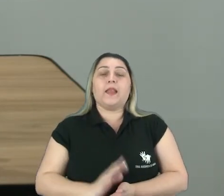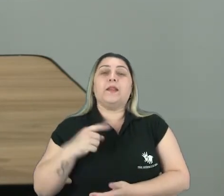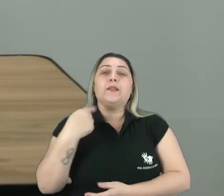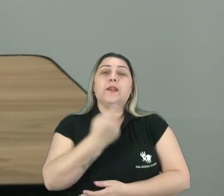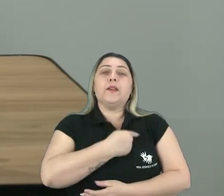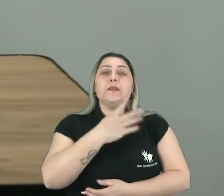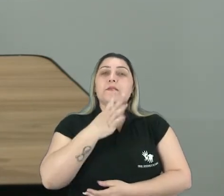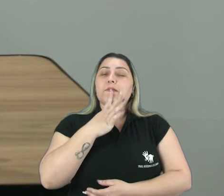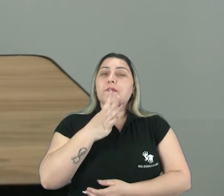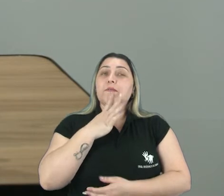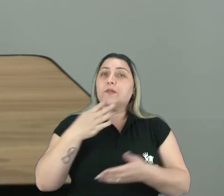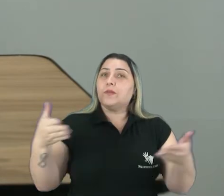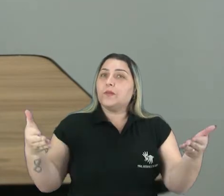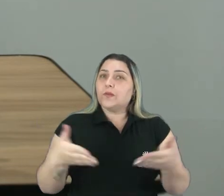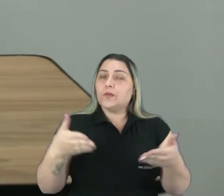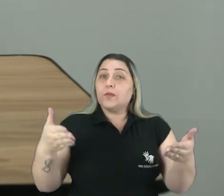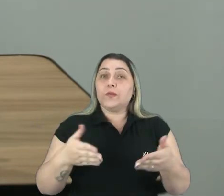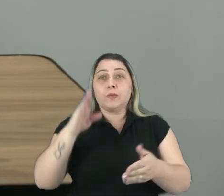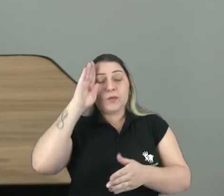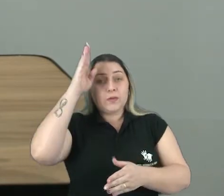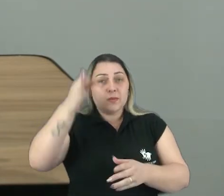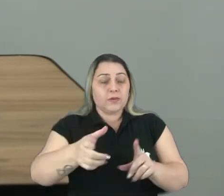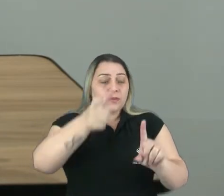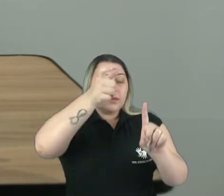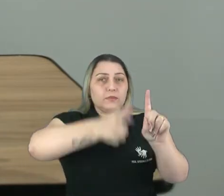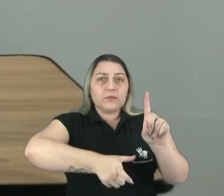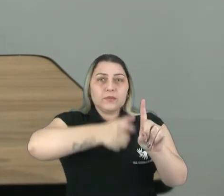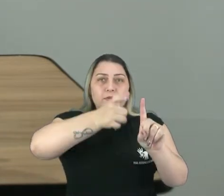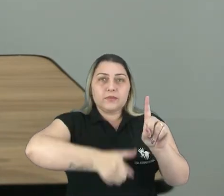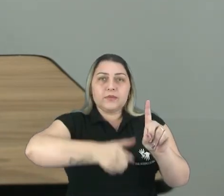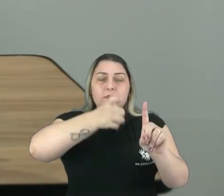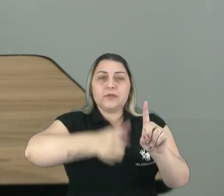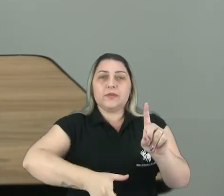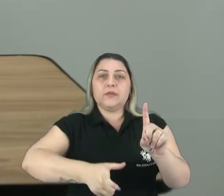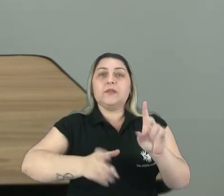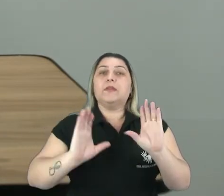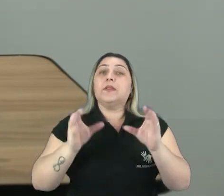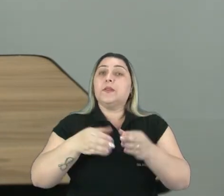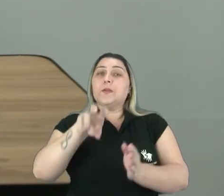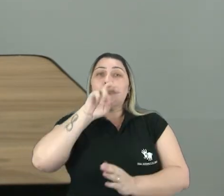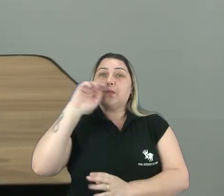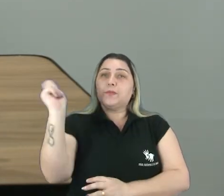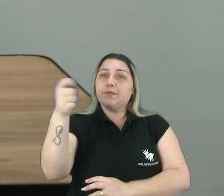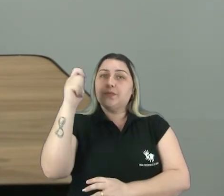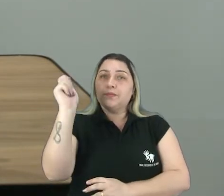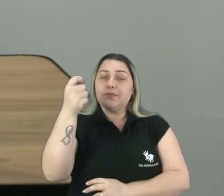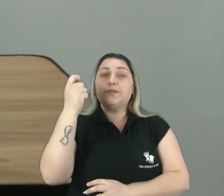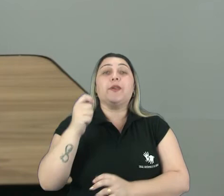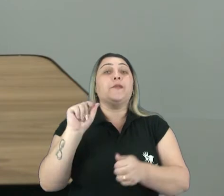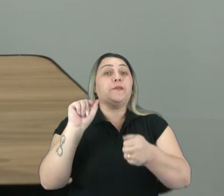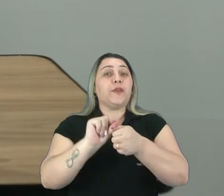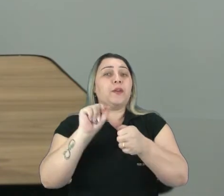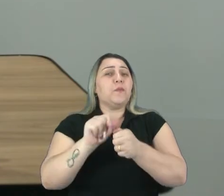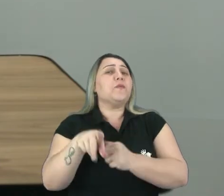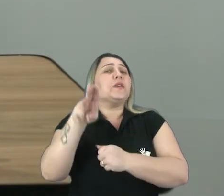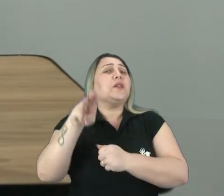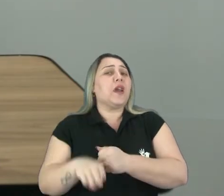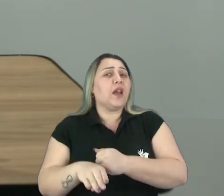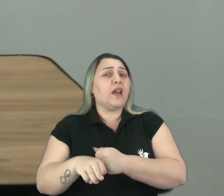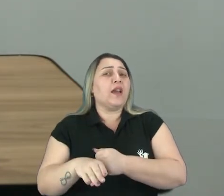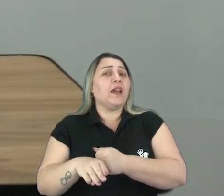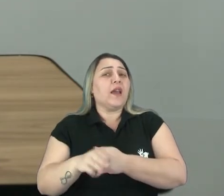da Turma da Mônica, que foi criado por quem? Quem é o seu criador? Alguém lembra? Qual o